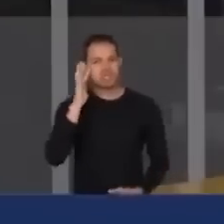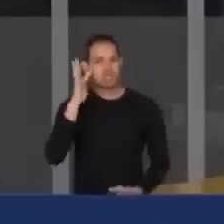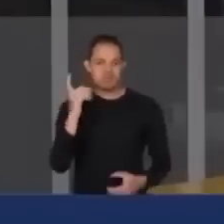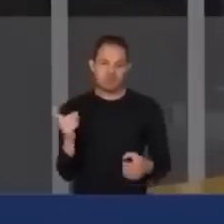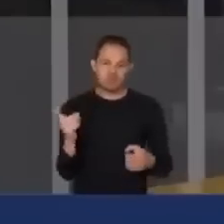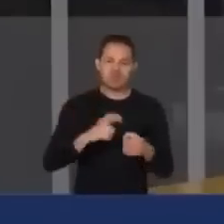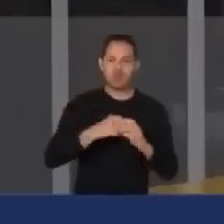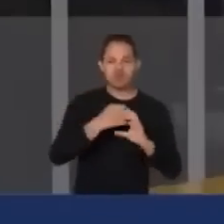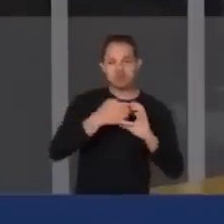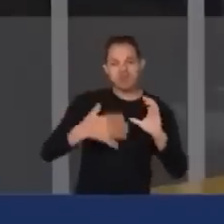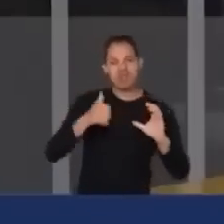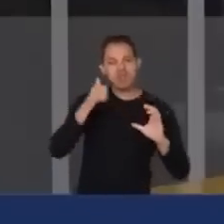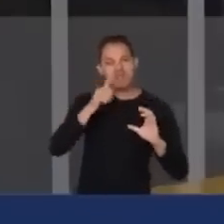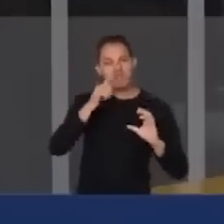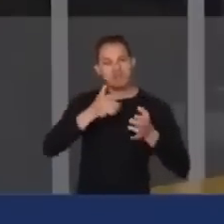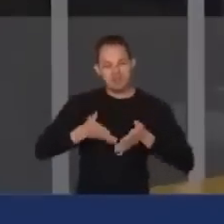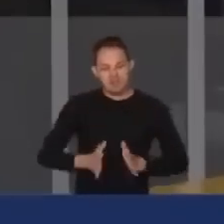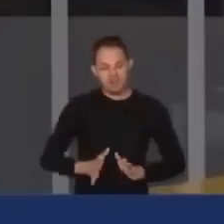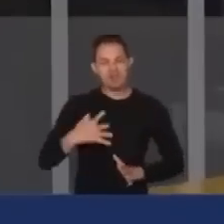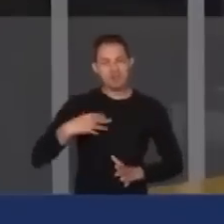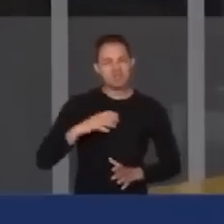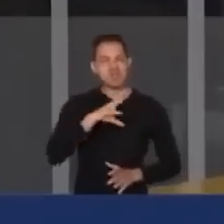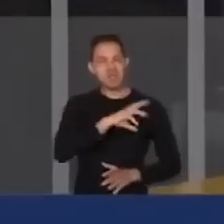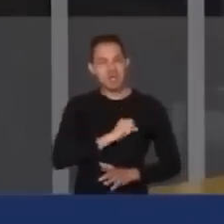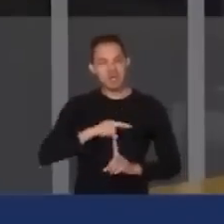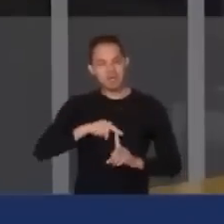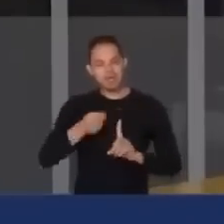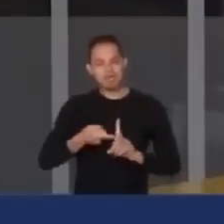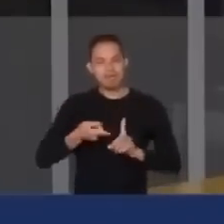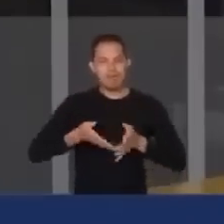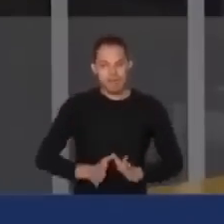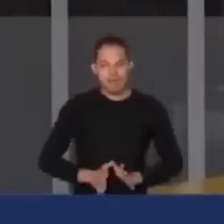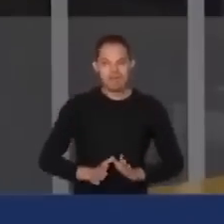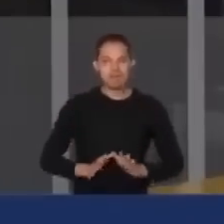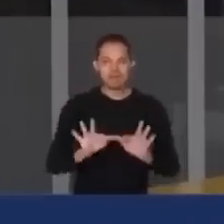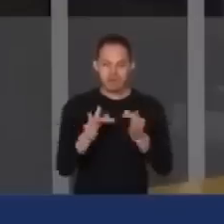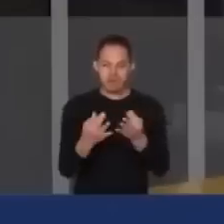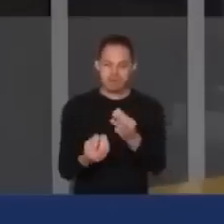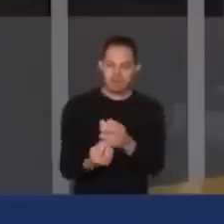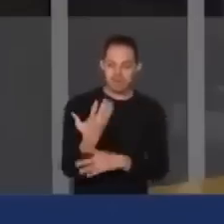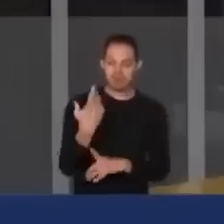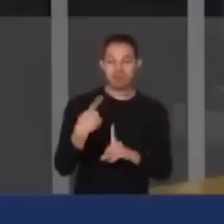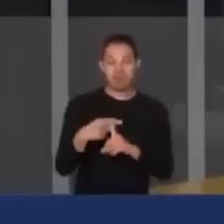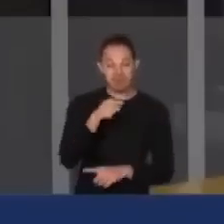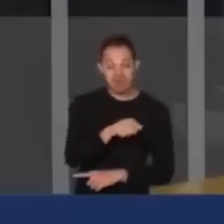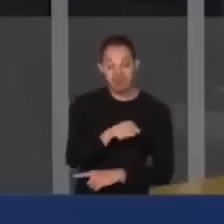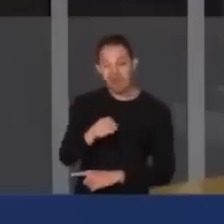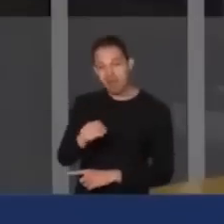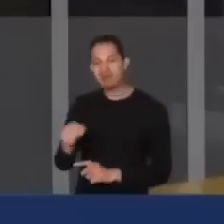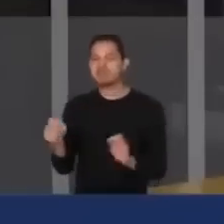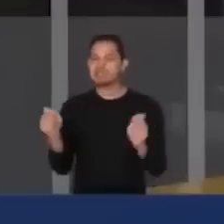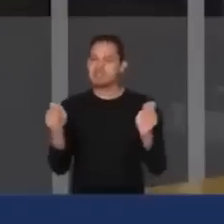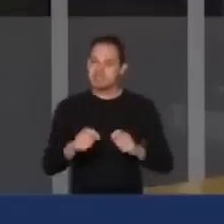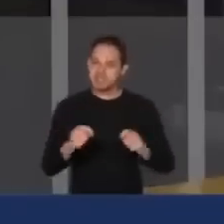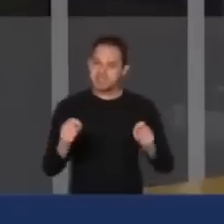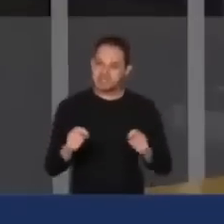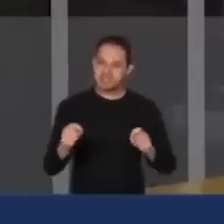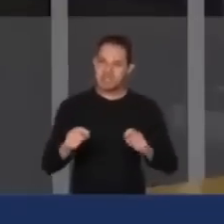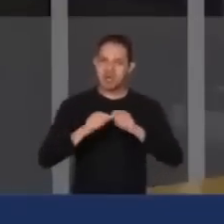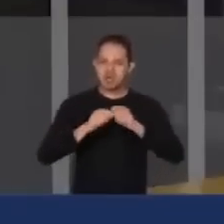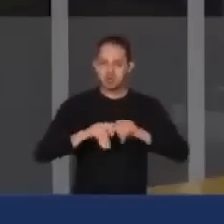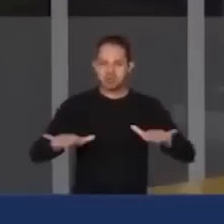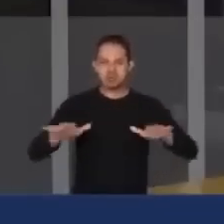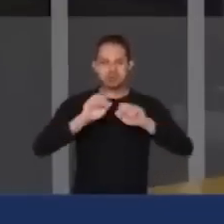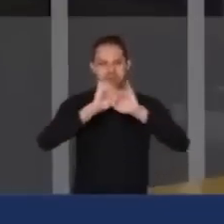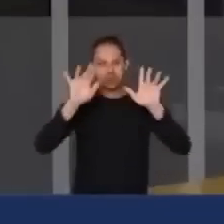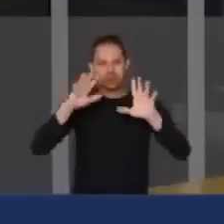sua feminilidade, tenham filhos, amem a maternidade. Forme a sua família, porque dessa forma vocês colocarão luz no mundo